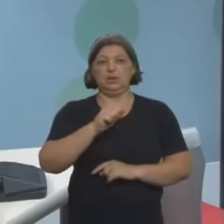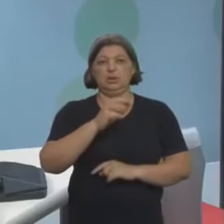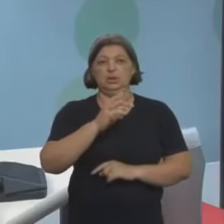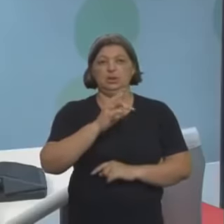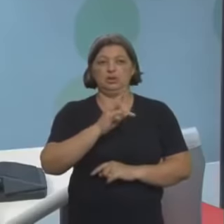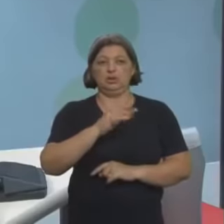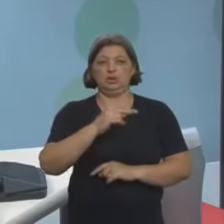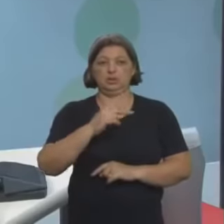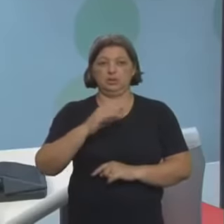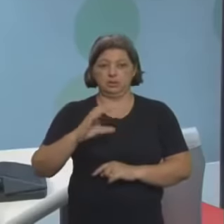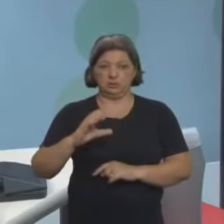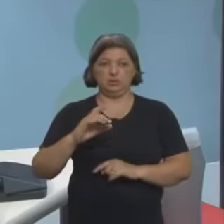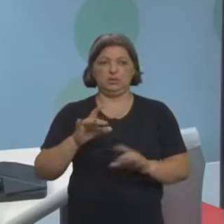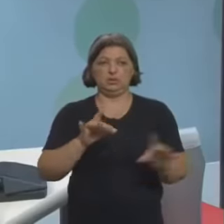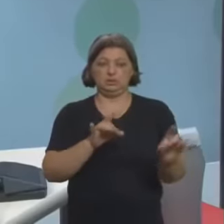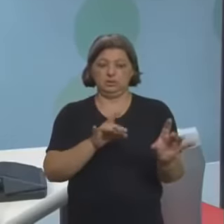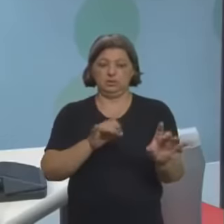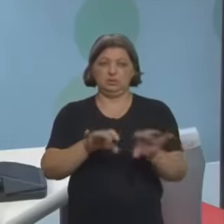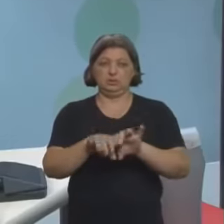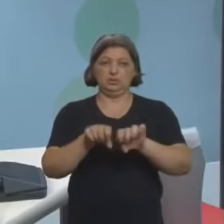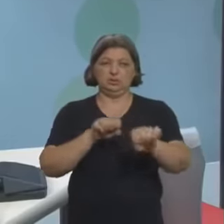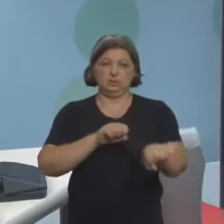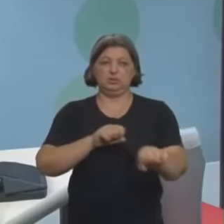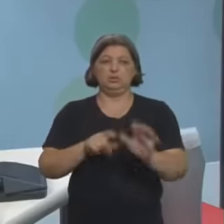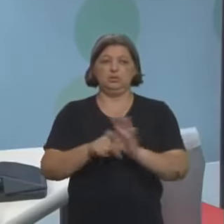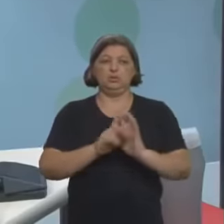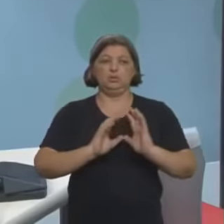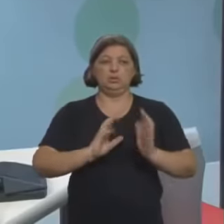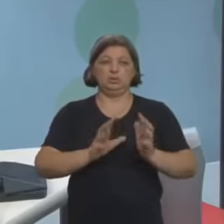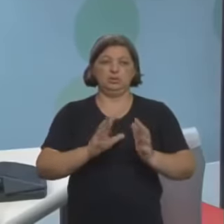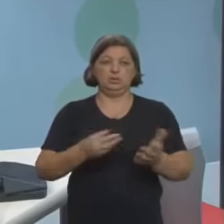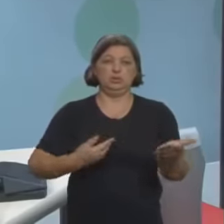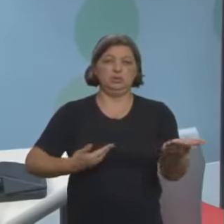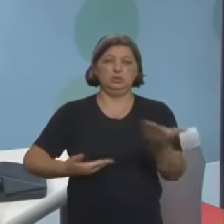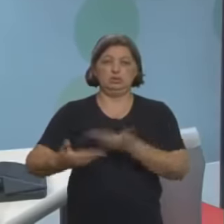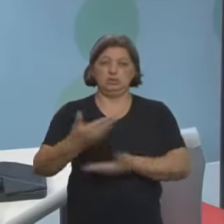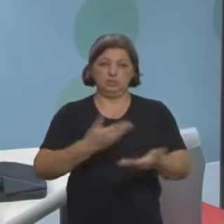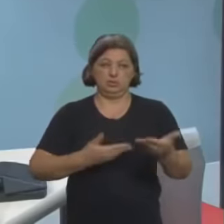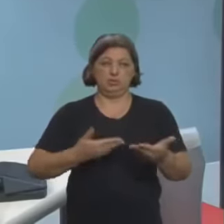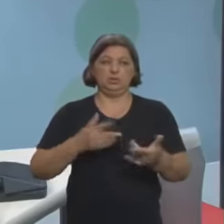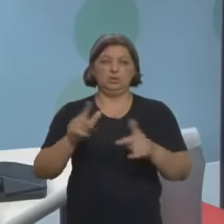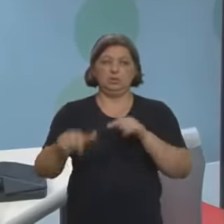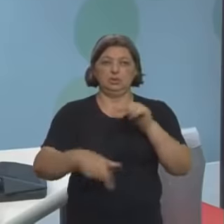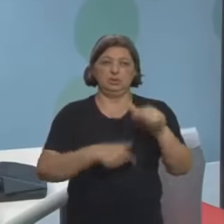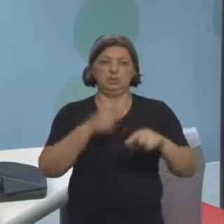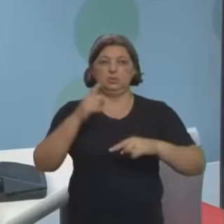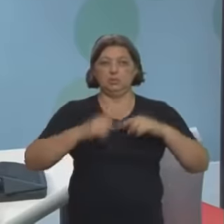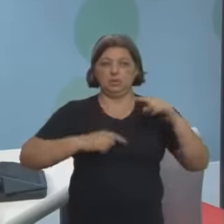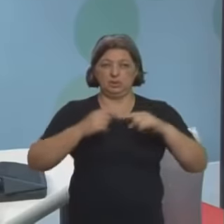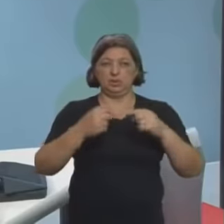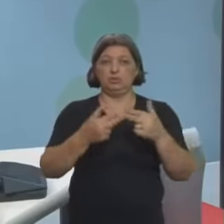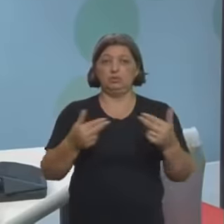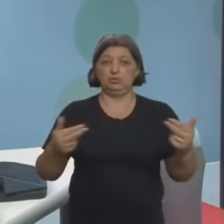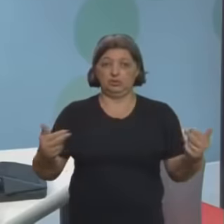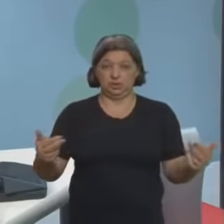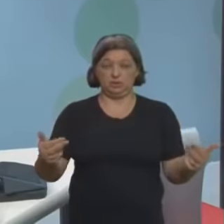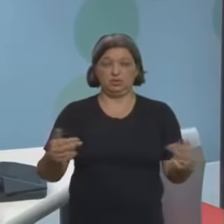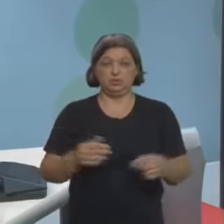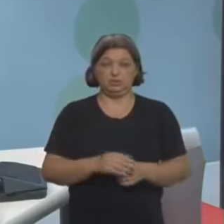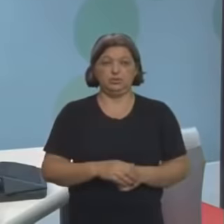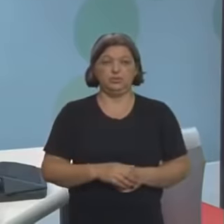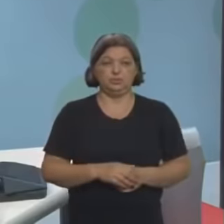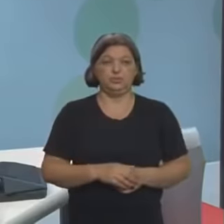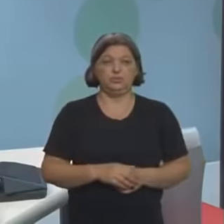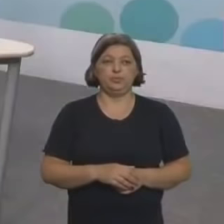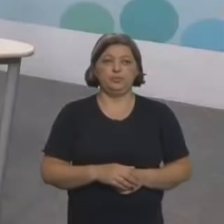formação específica do projeto de convivência, e a gente vai estar trabalhando realmente com material, né? Então, pensando com material